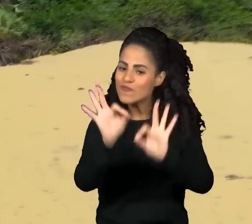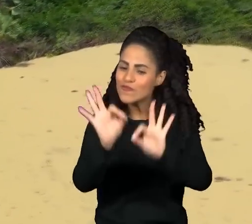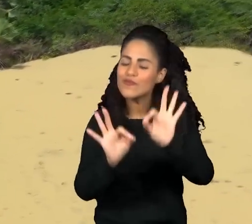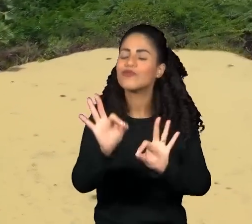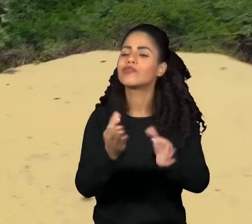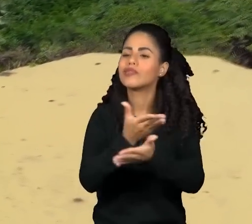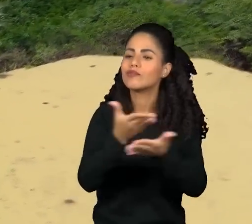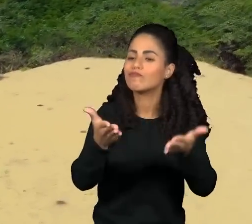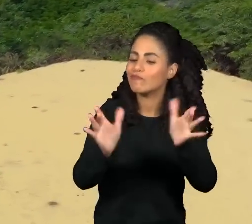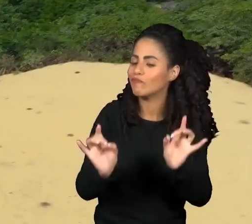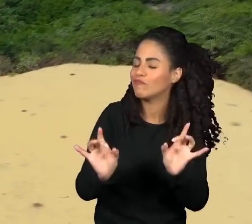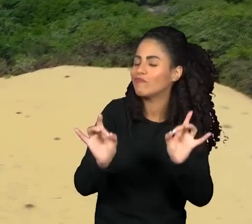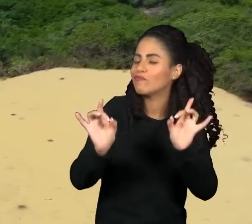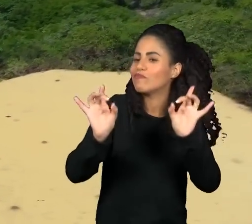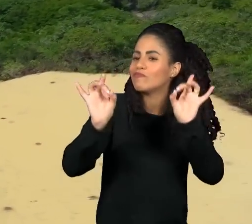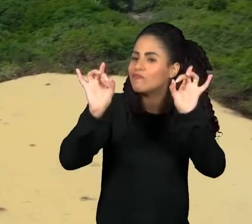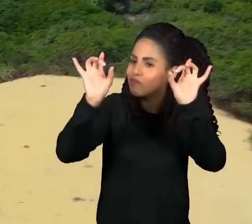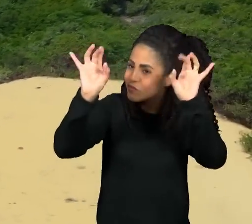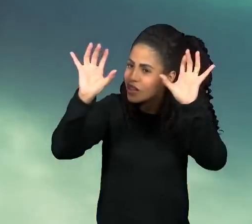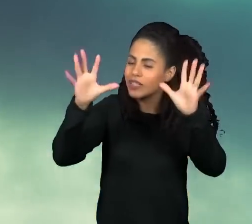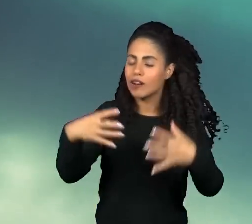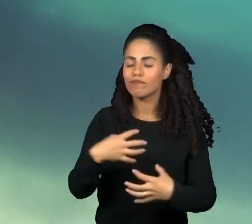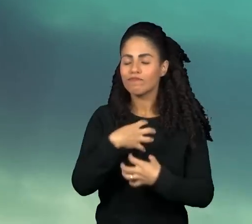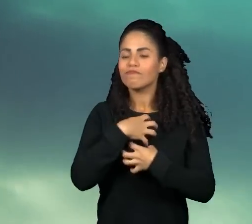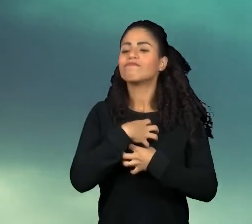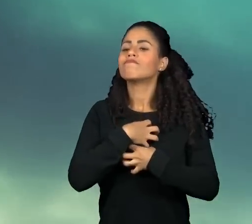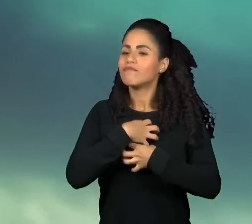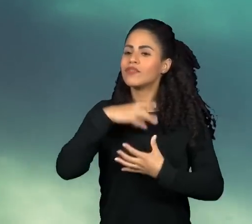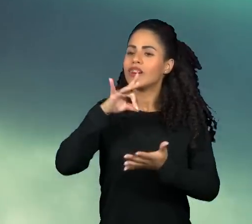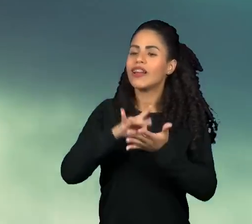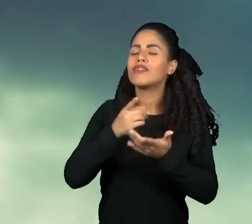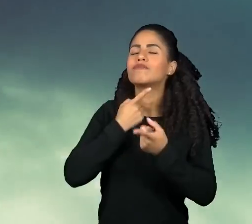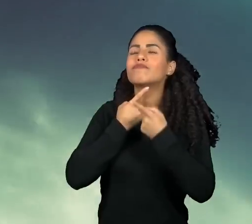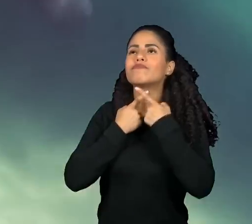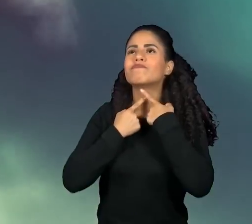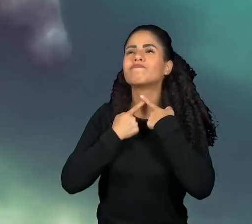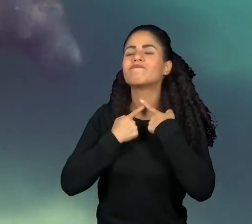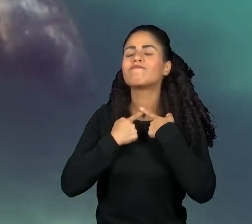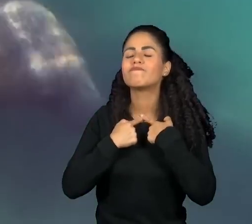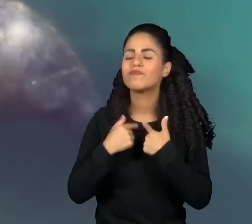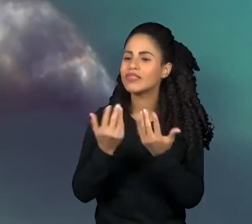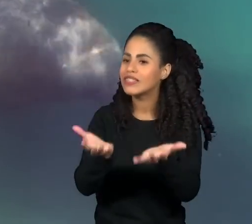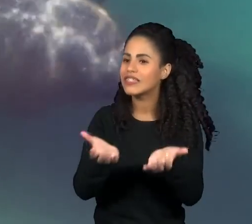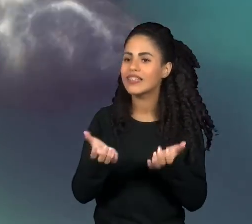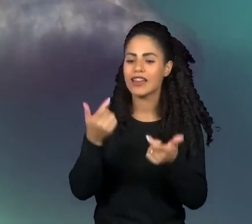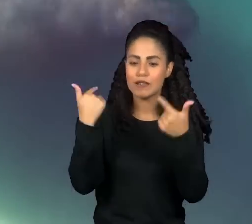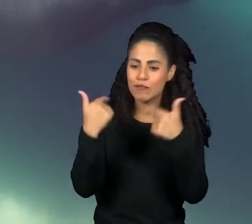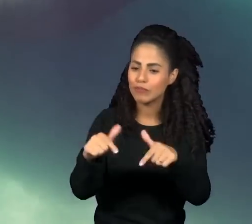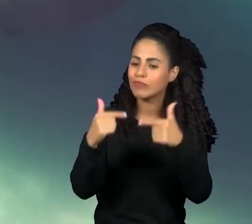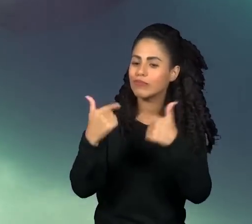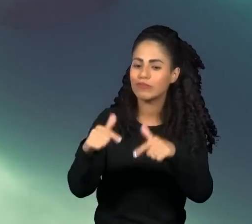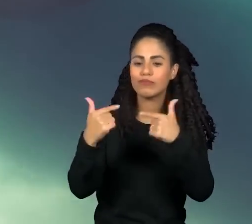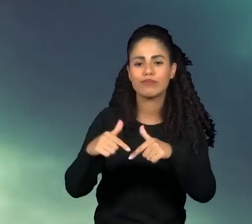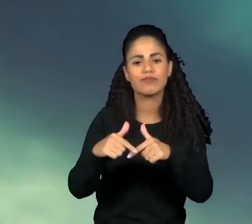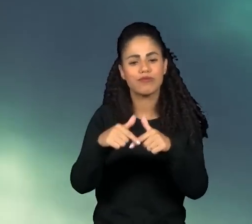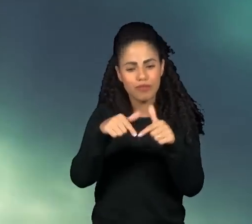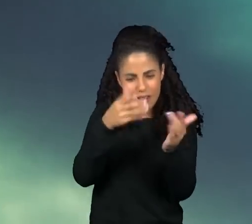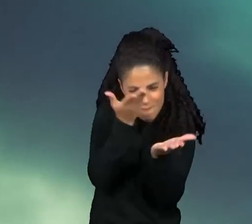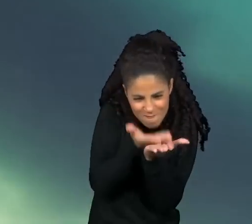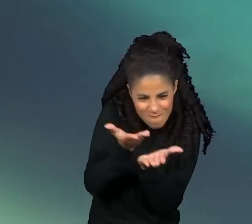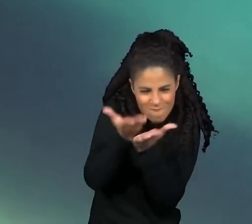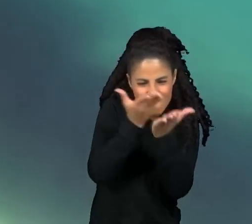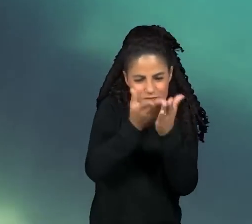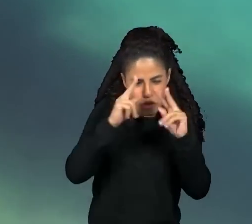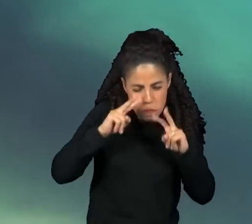tem essa alma, né, da vontade de dar luz ao trabalho de dedicação à natureza